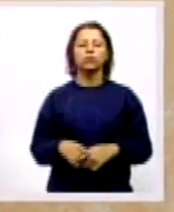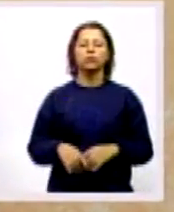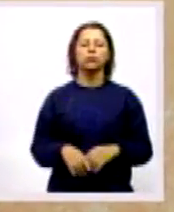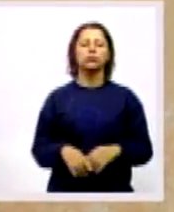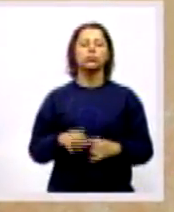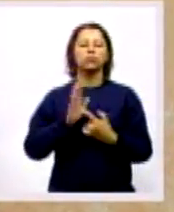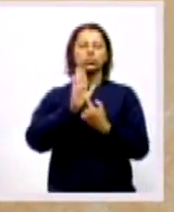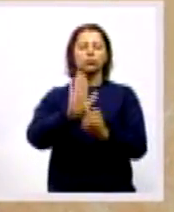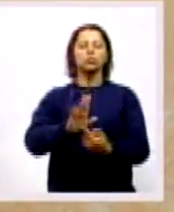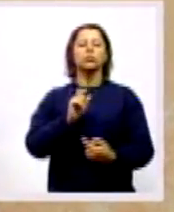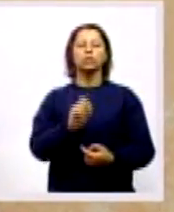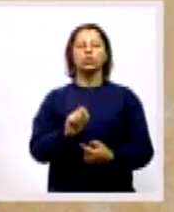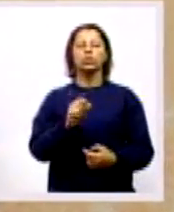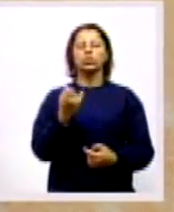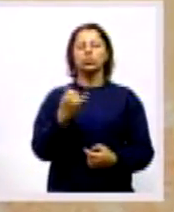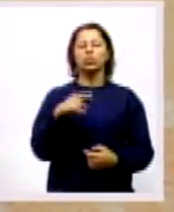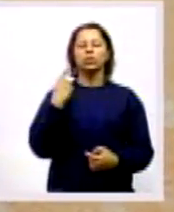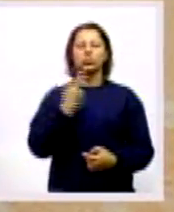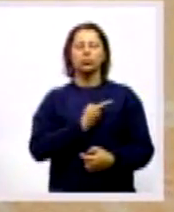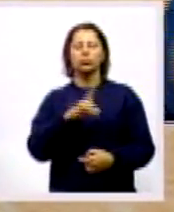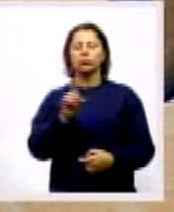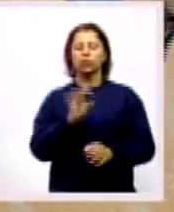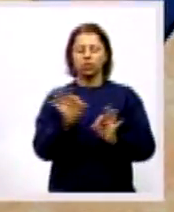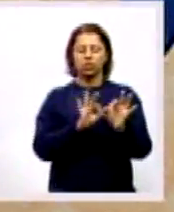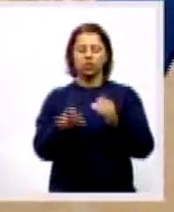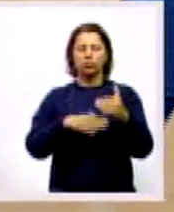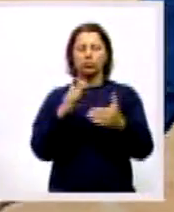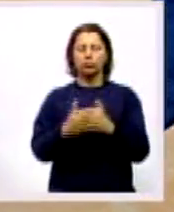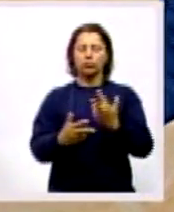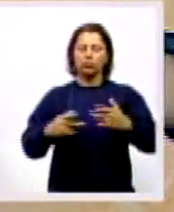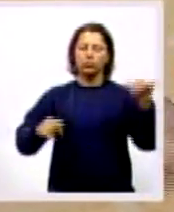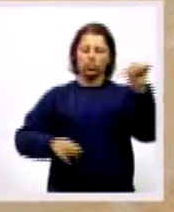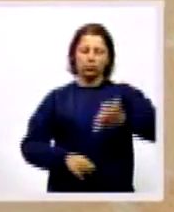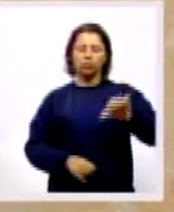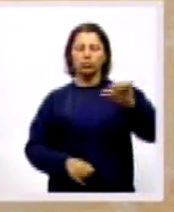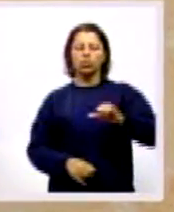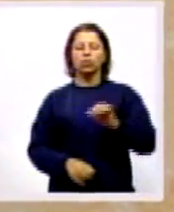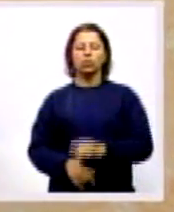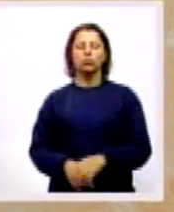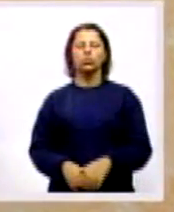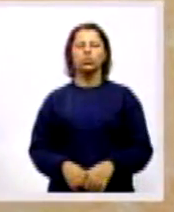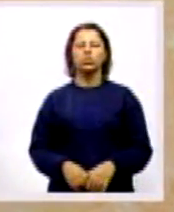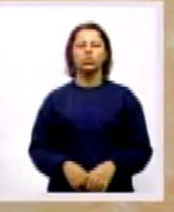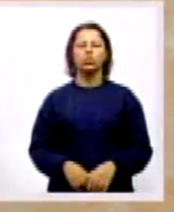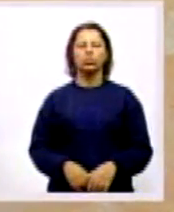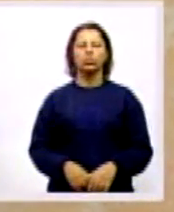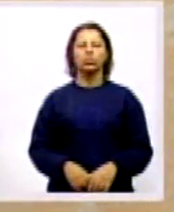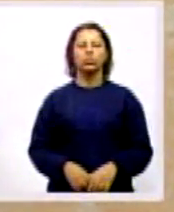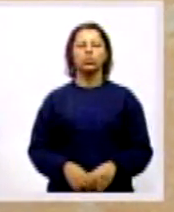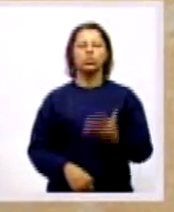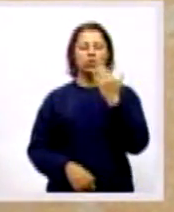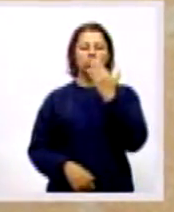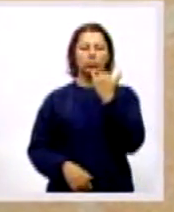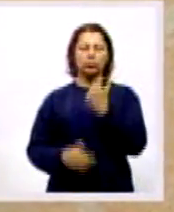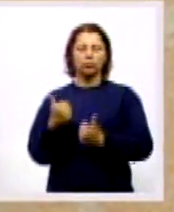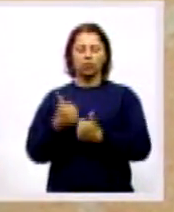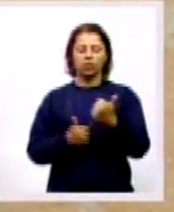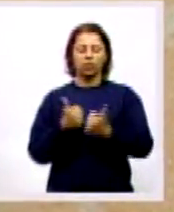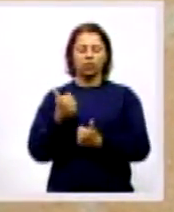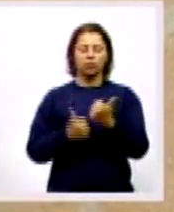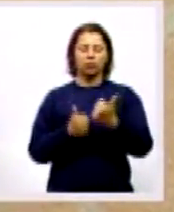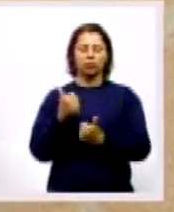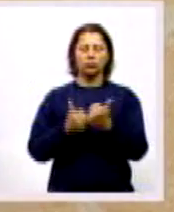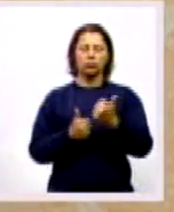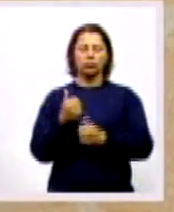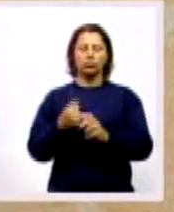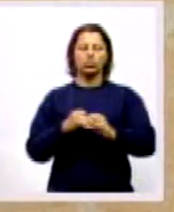nos mostrando que se a gente não capricha, as coisas vão ficando sem graça um dia. Come arroz, feijão e couve todos os dias para você ver.